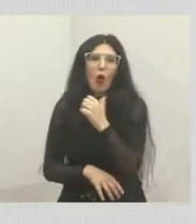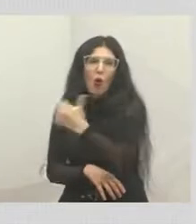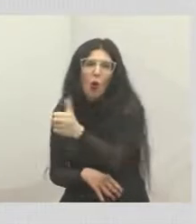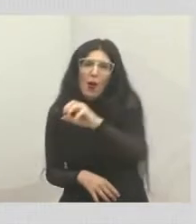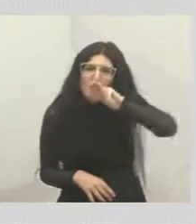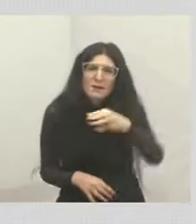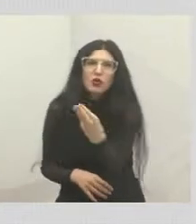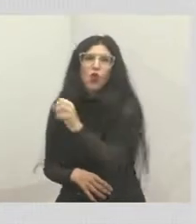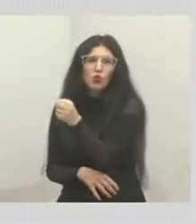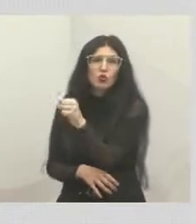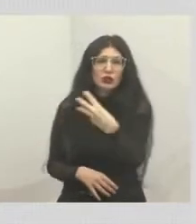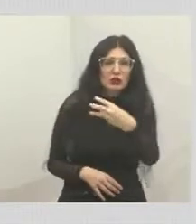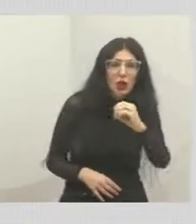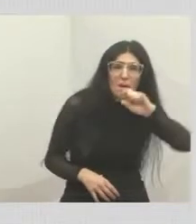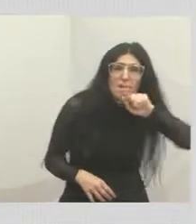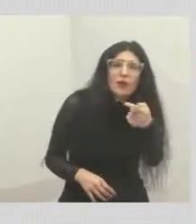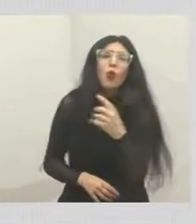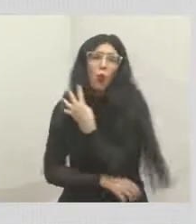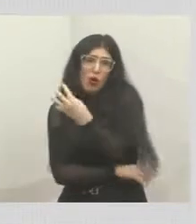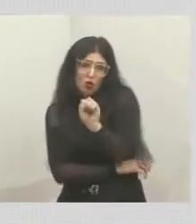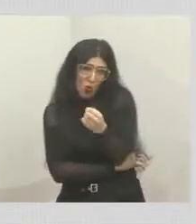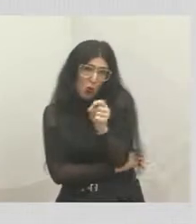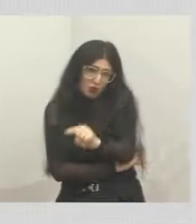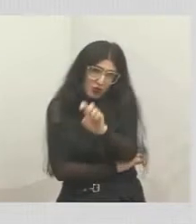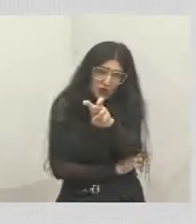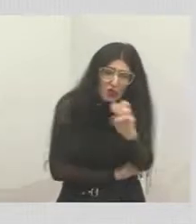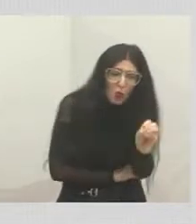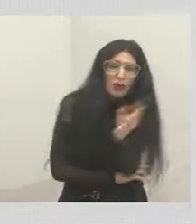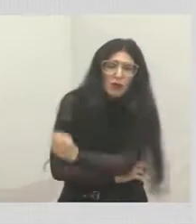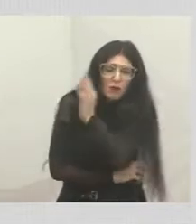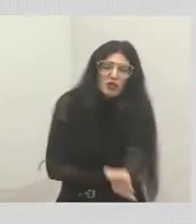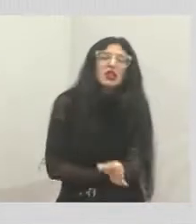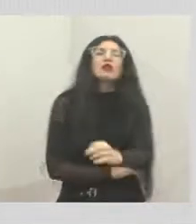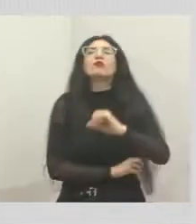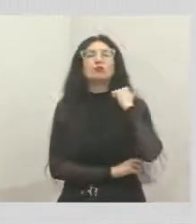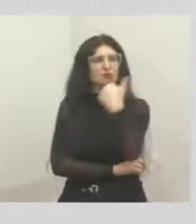11.830.000, a um percentual de 48,50% sobre a meta.